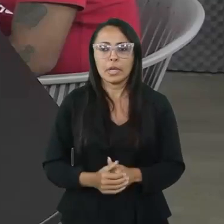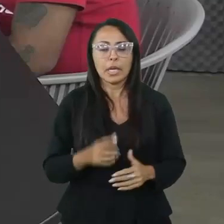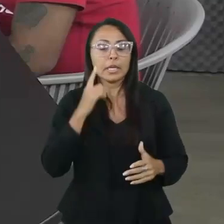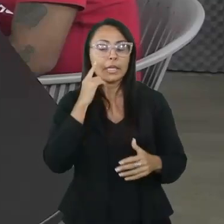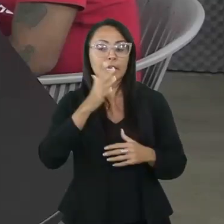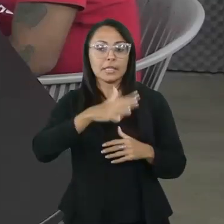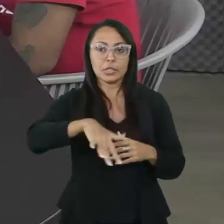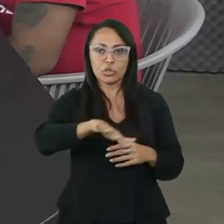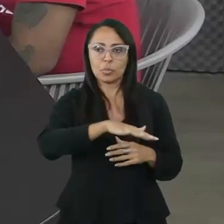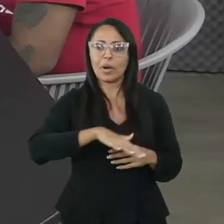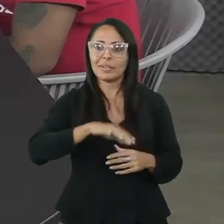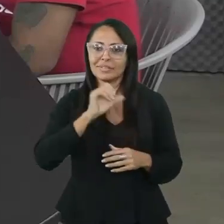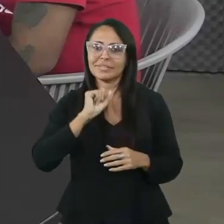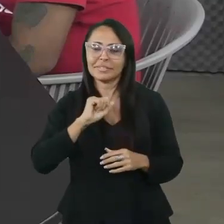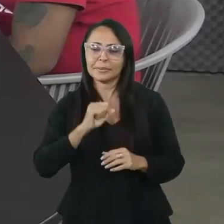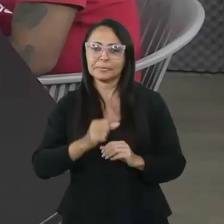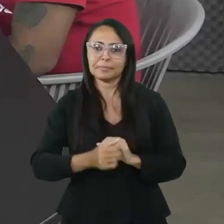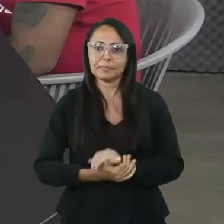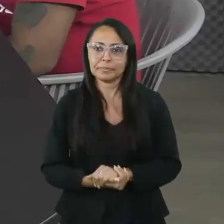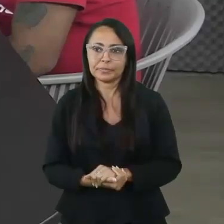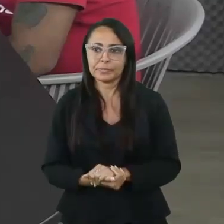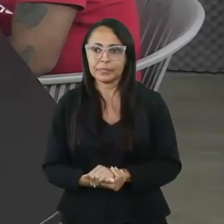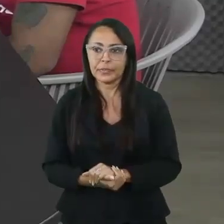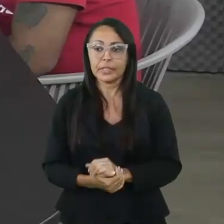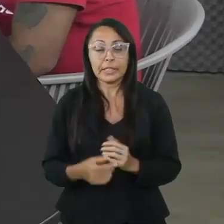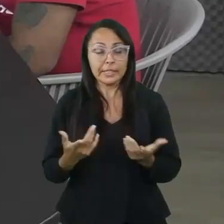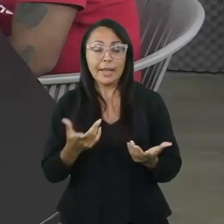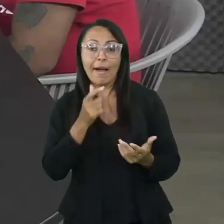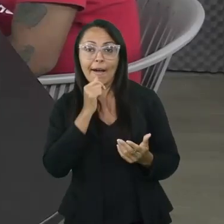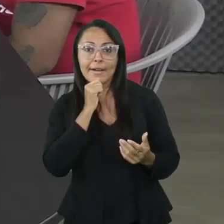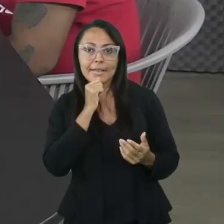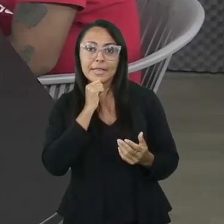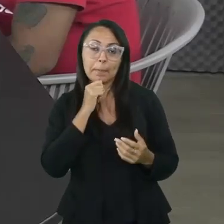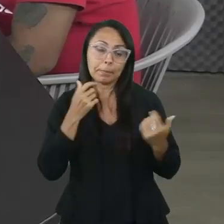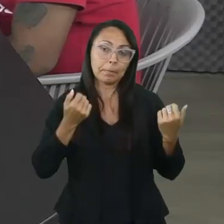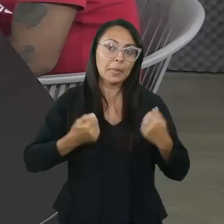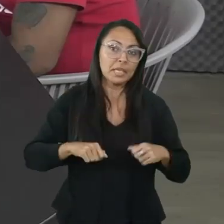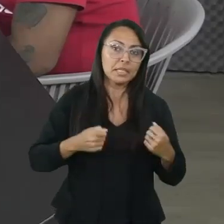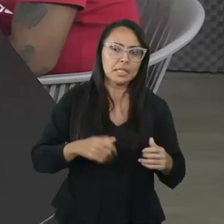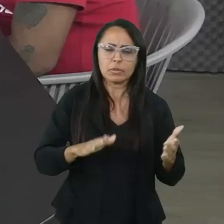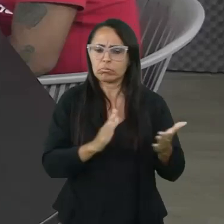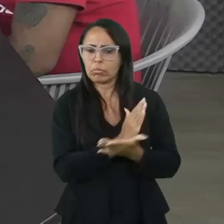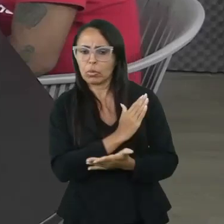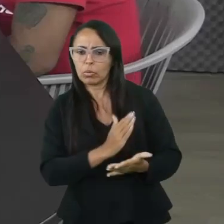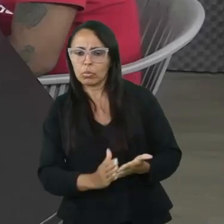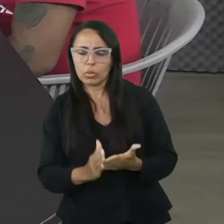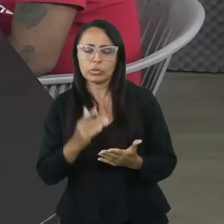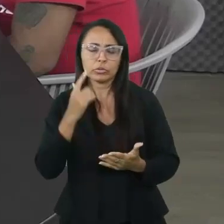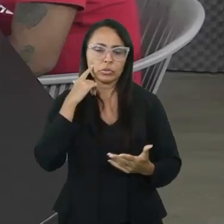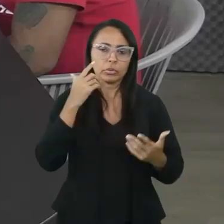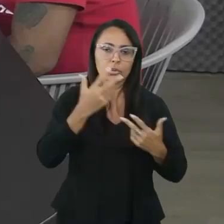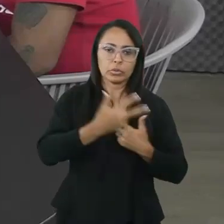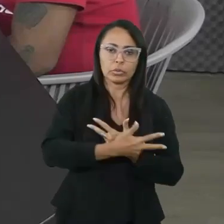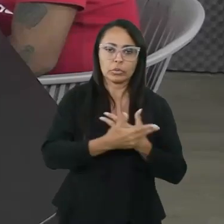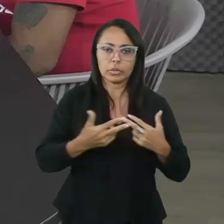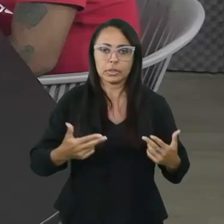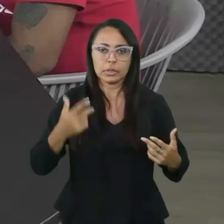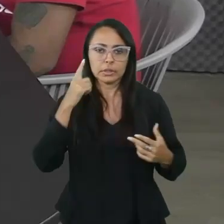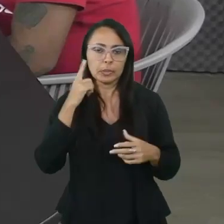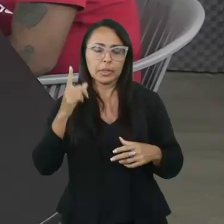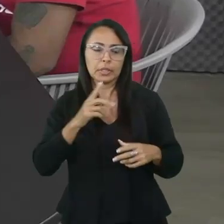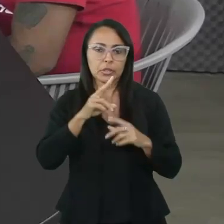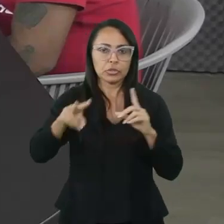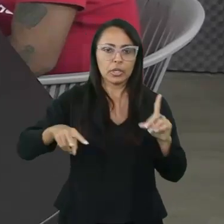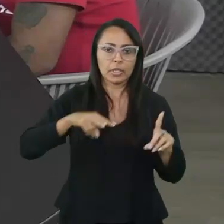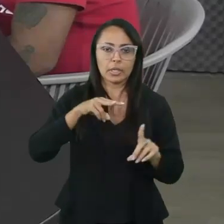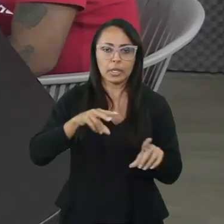espaço que padece ainda de algumas coisas, inclusive é bom destacar, a gente